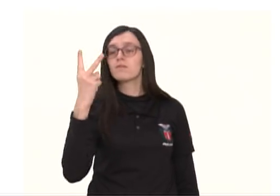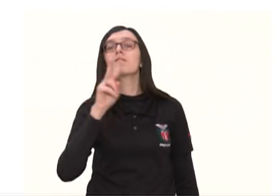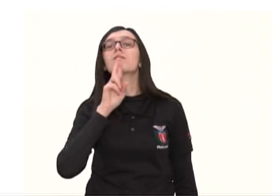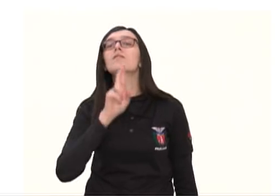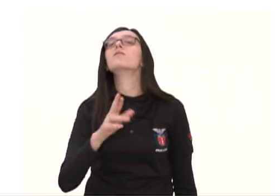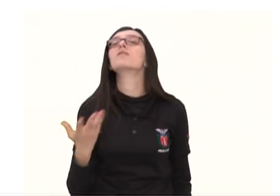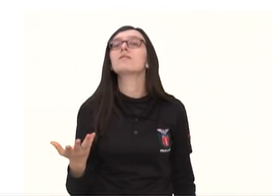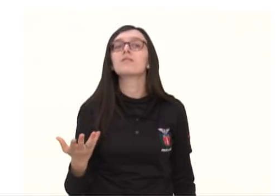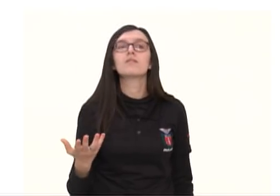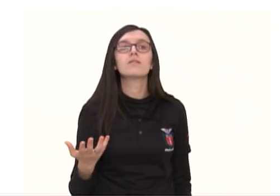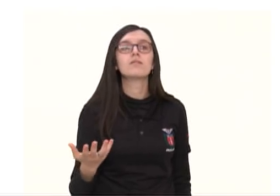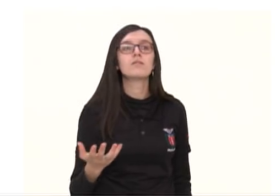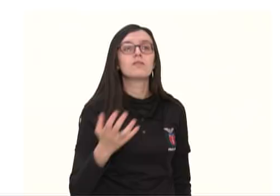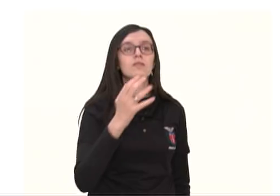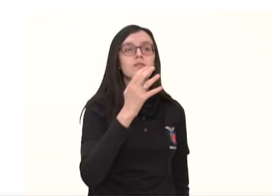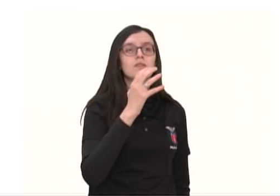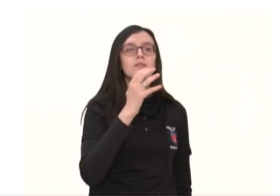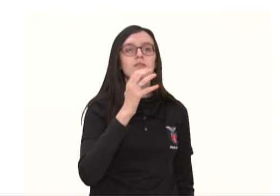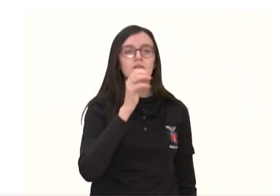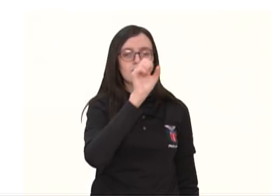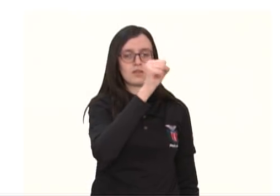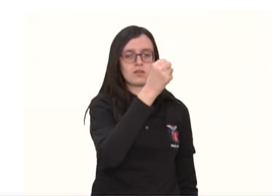dar